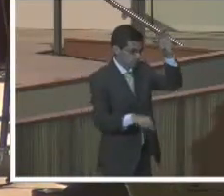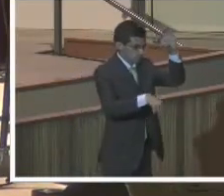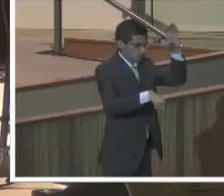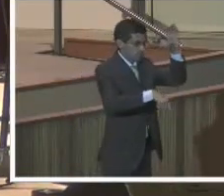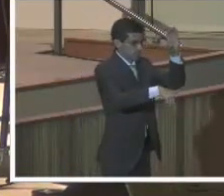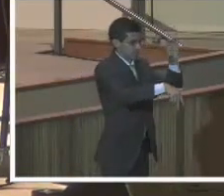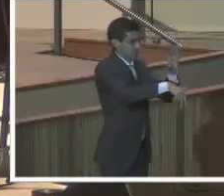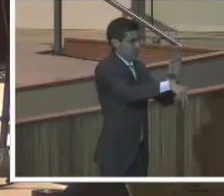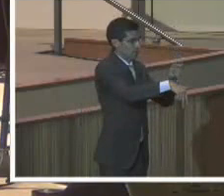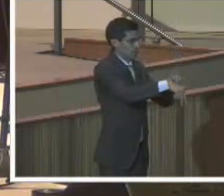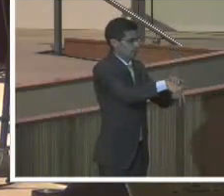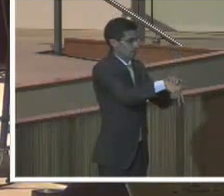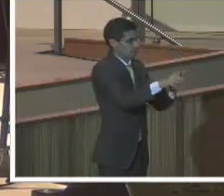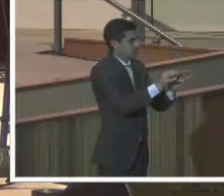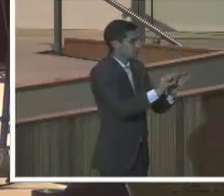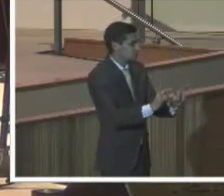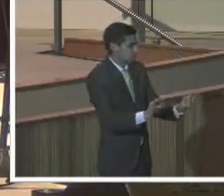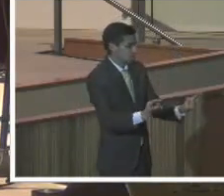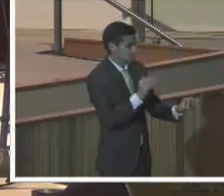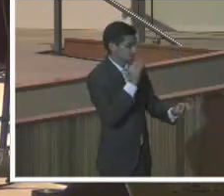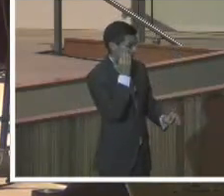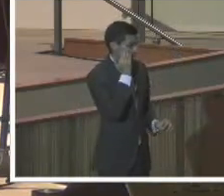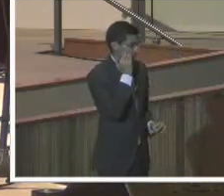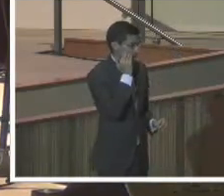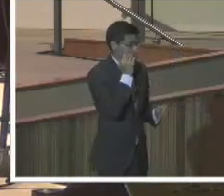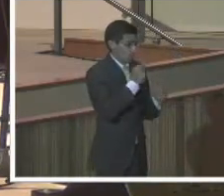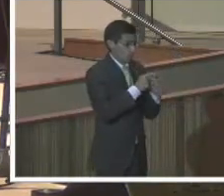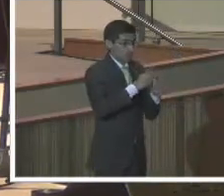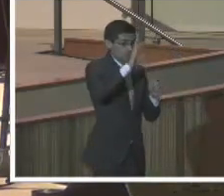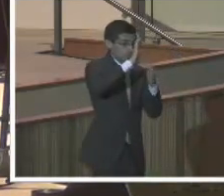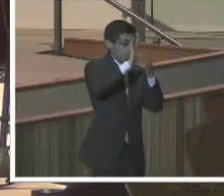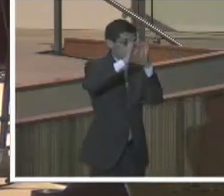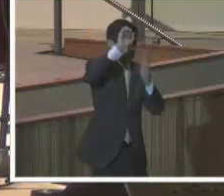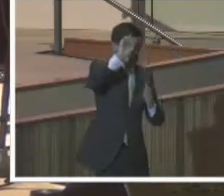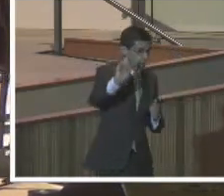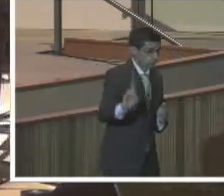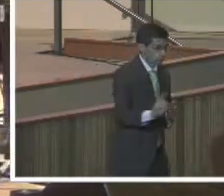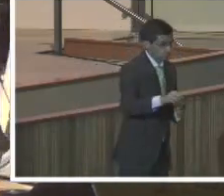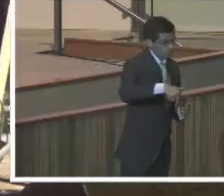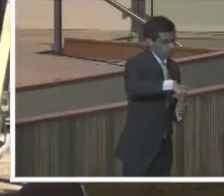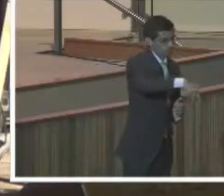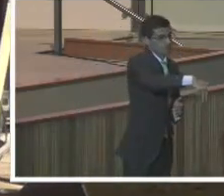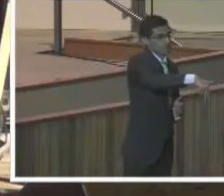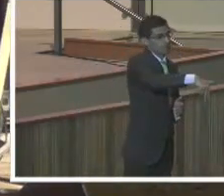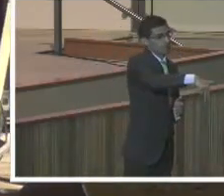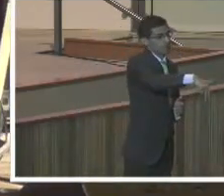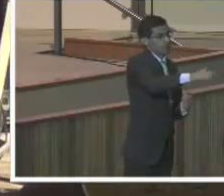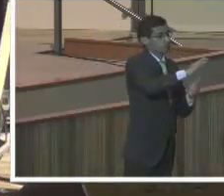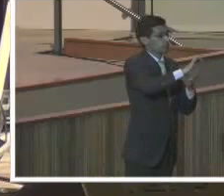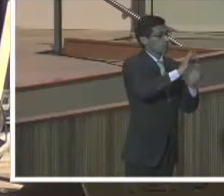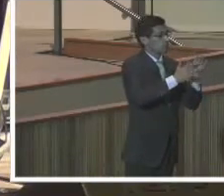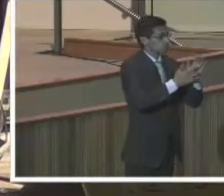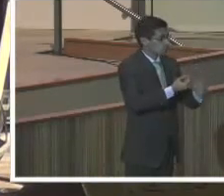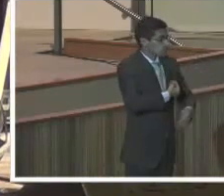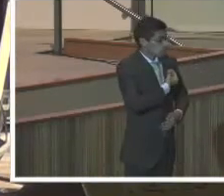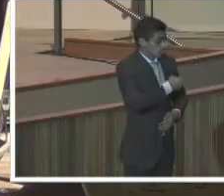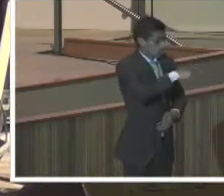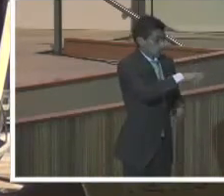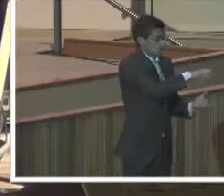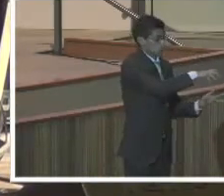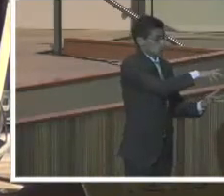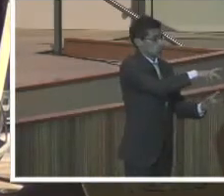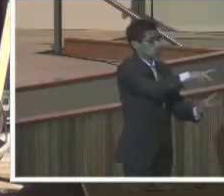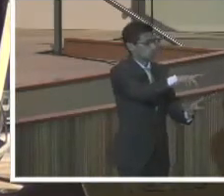nossa redenção, para Ele poder nos carregar no ombro. Jesus viveu nesse